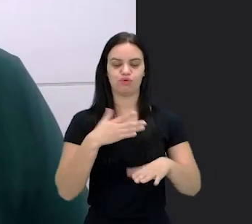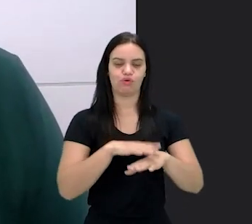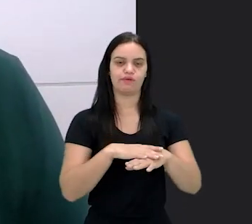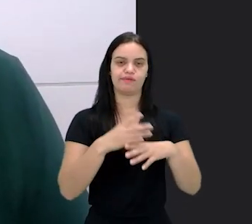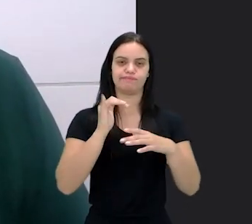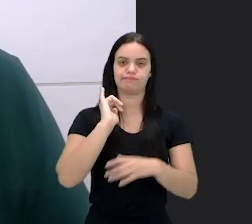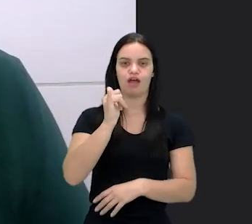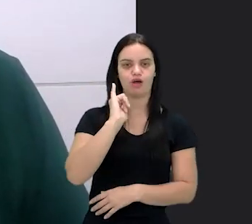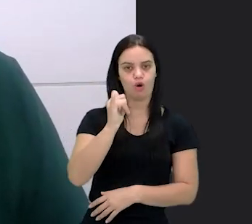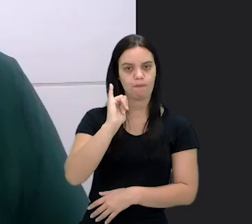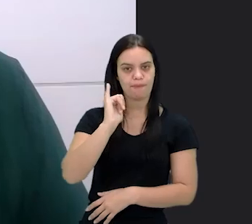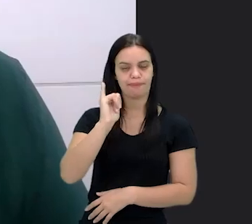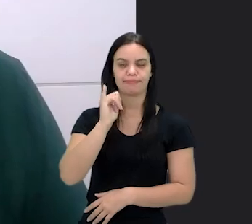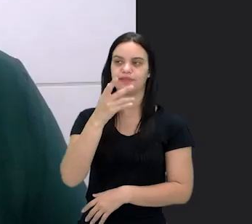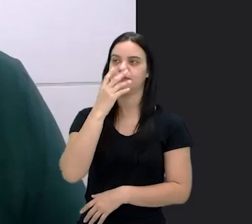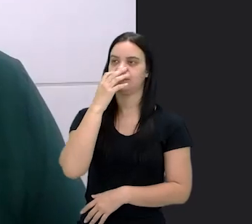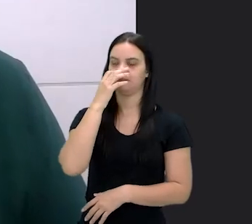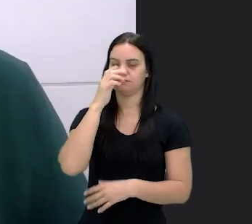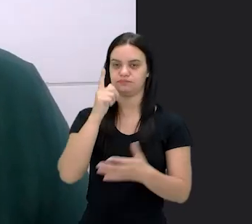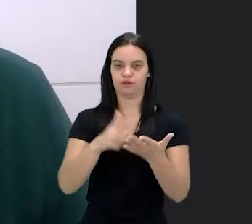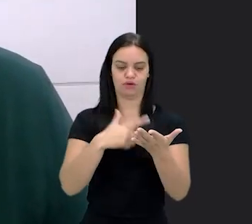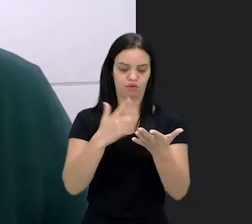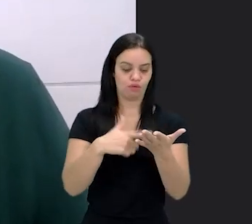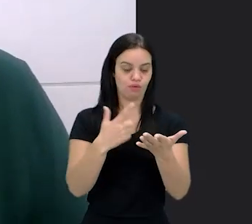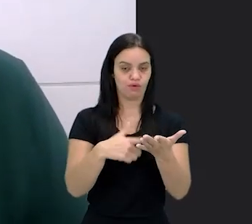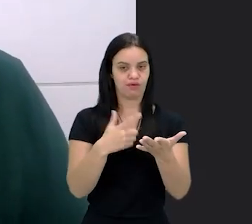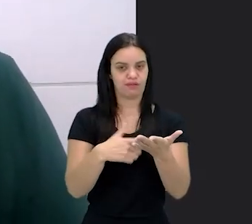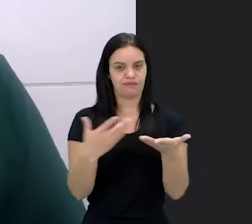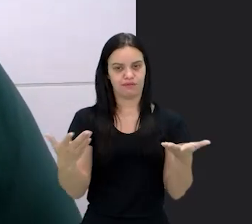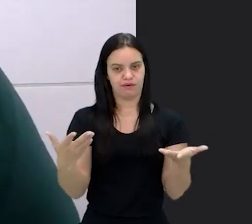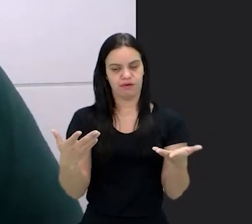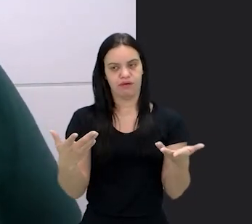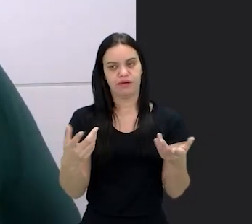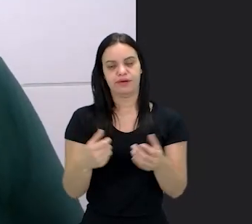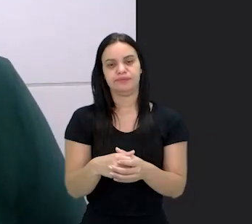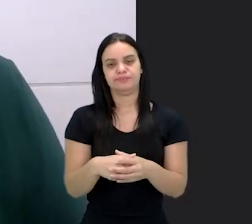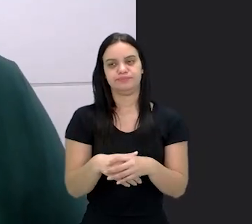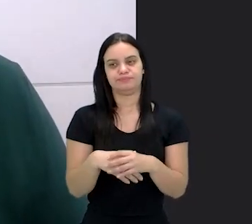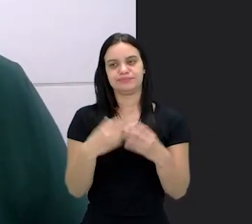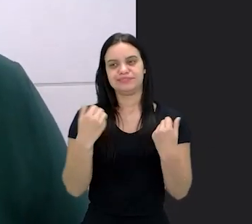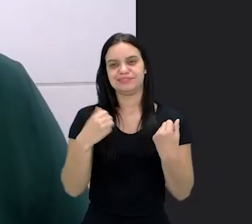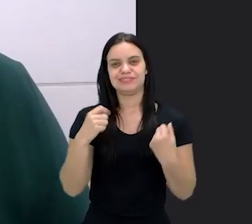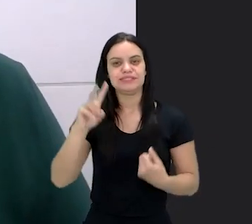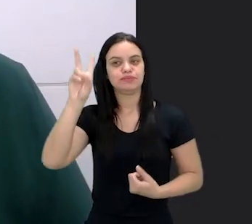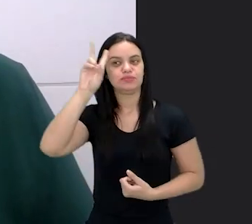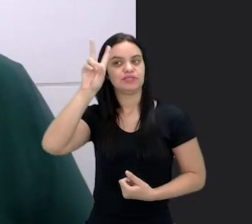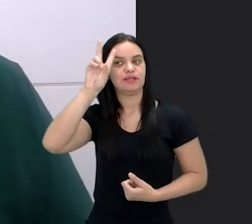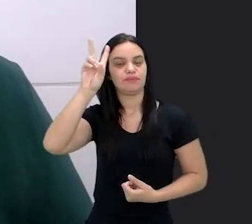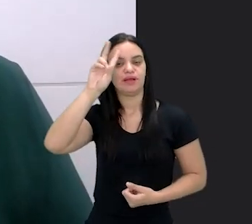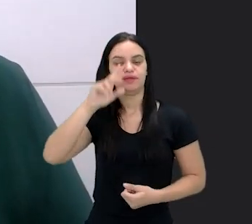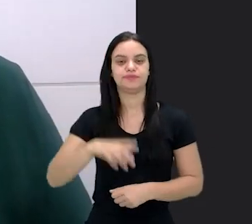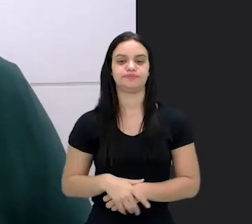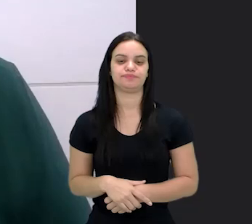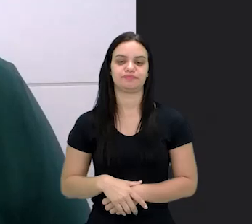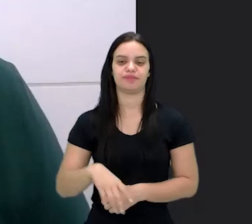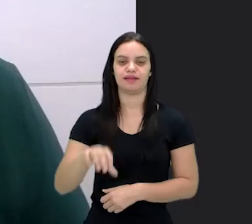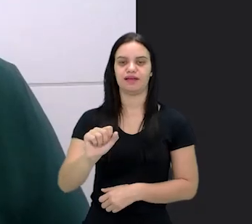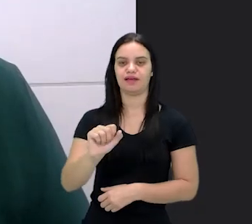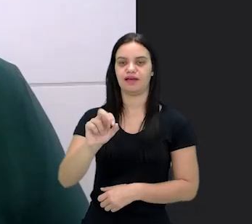comenta o livro na atualidade, a gente precisa lembrar que a